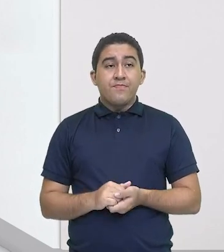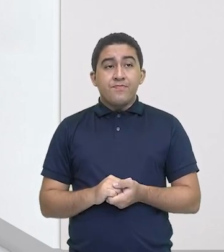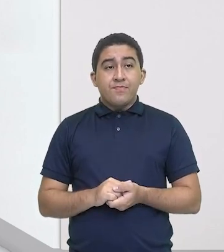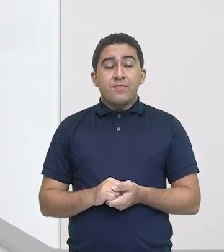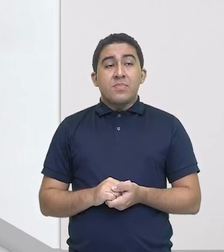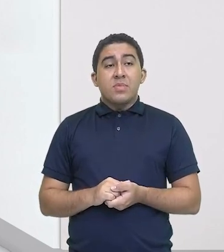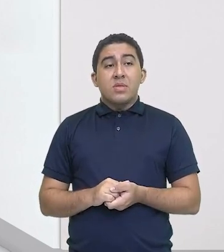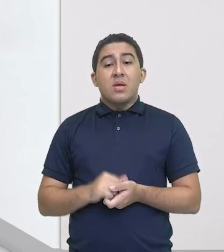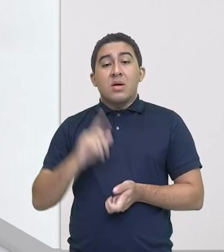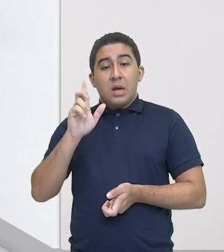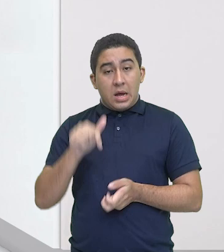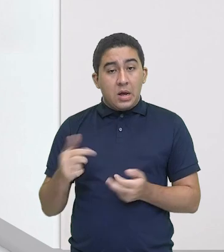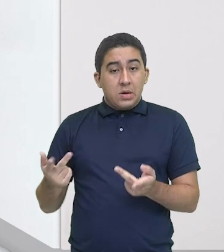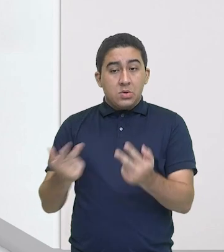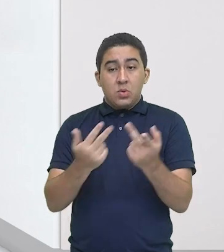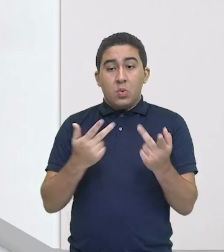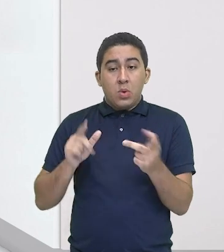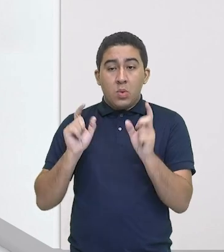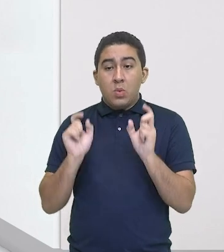Assim são os